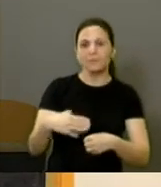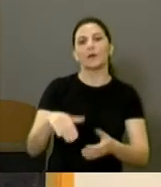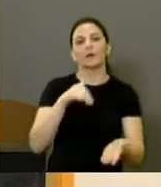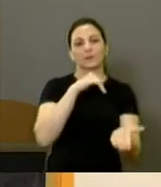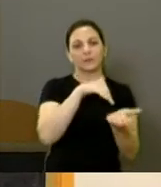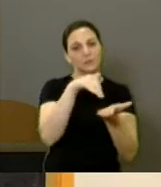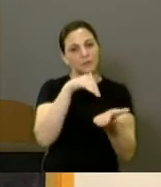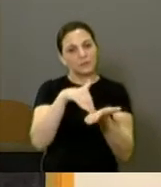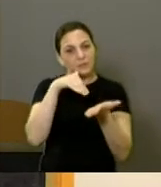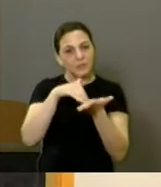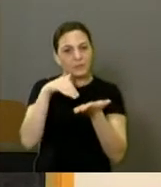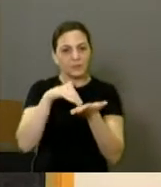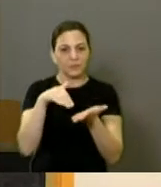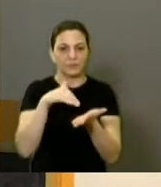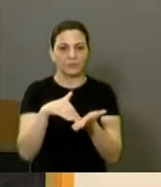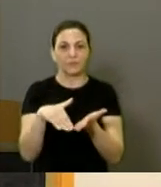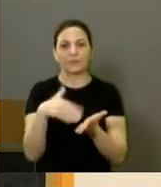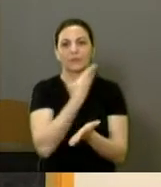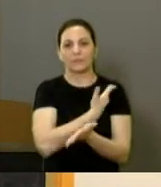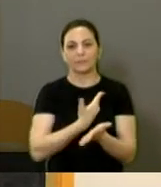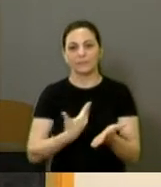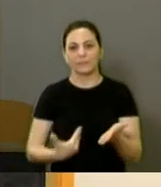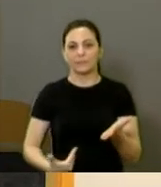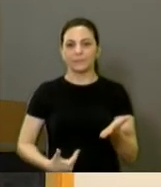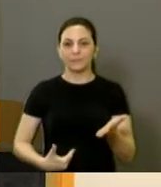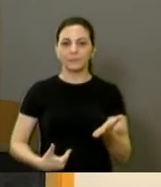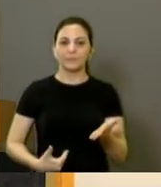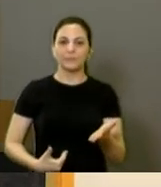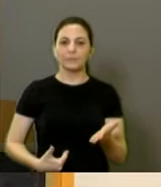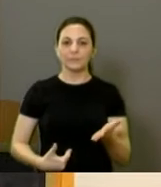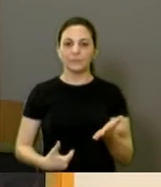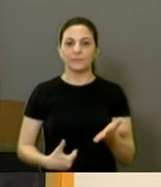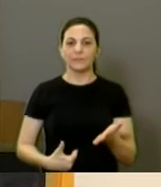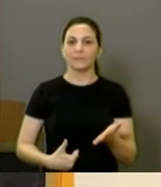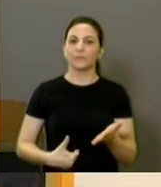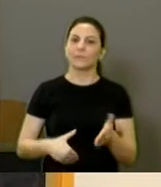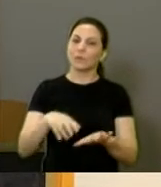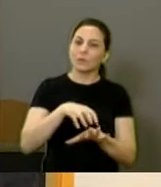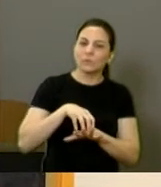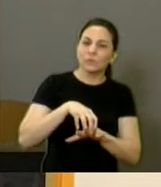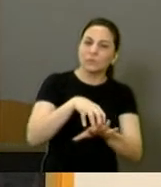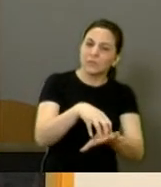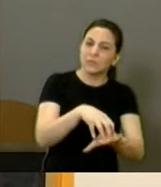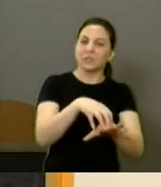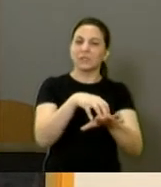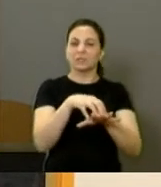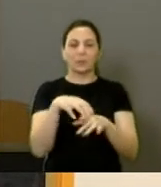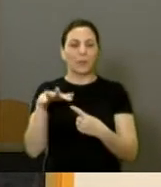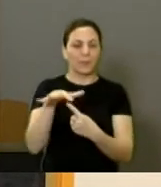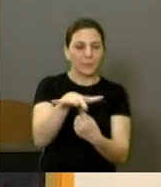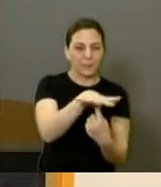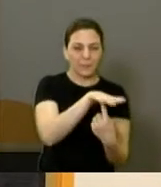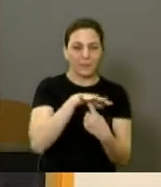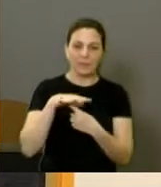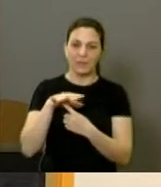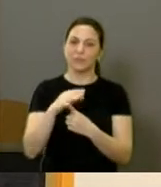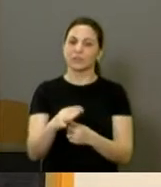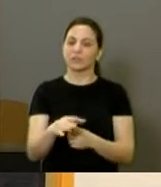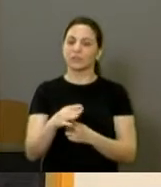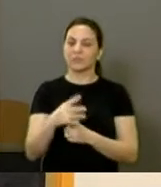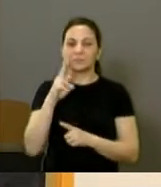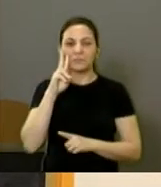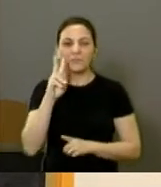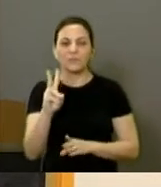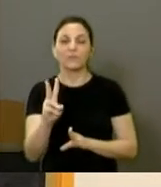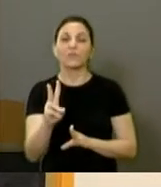secretarias de governo, Secretaria do Trânsito, a Secretaria do Meio Ambiente, para ouvir